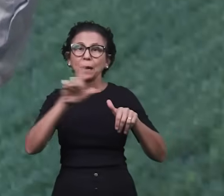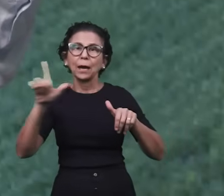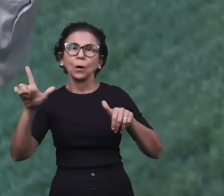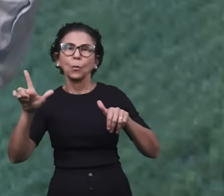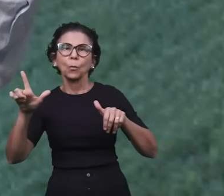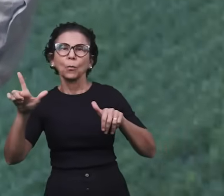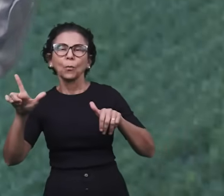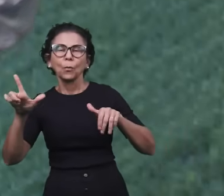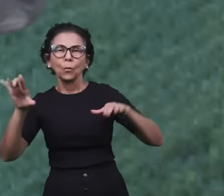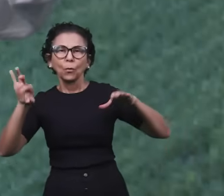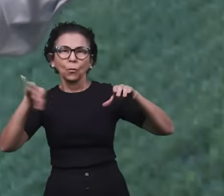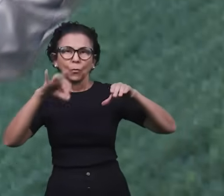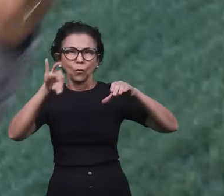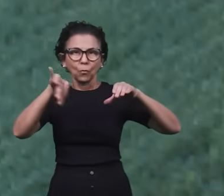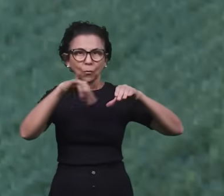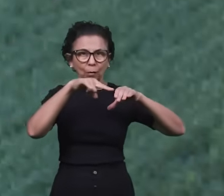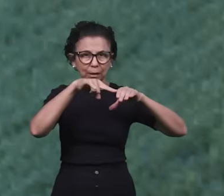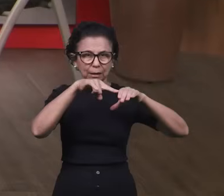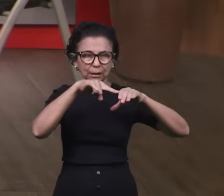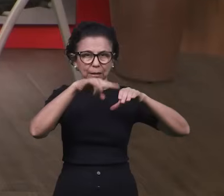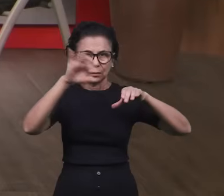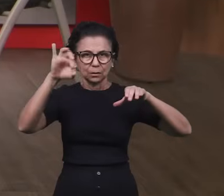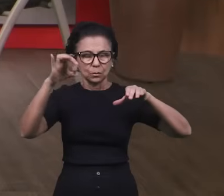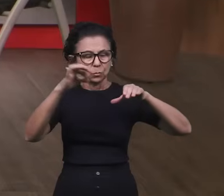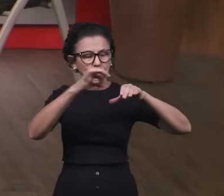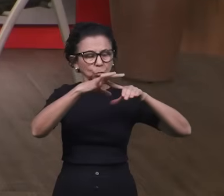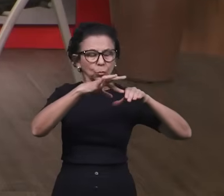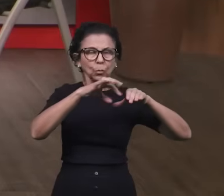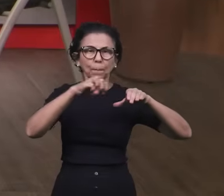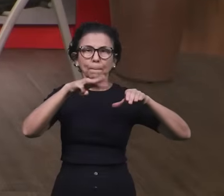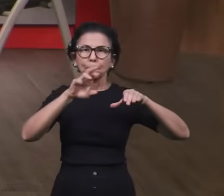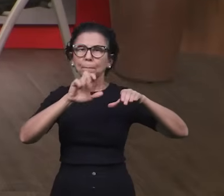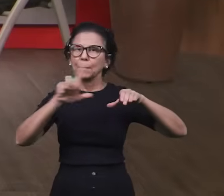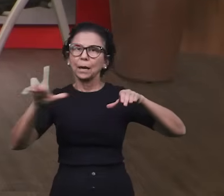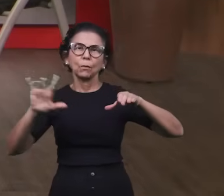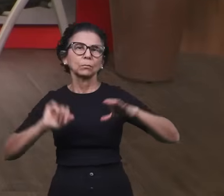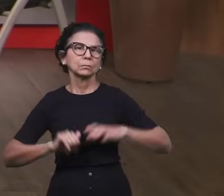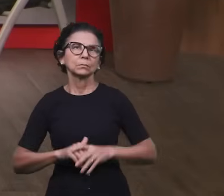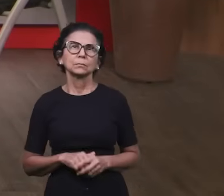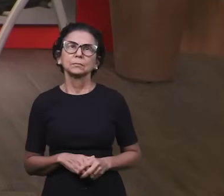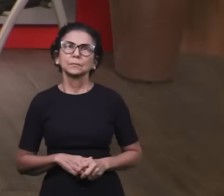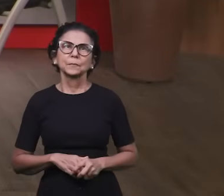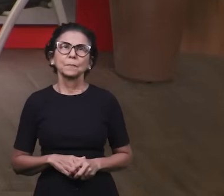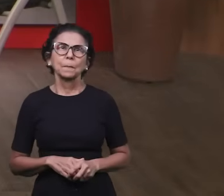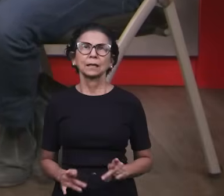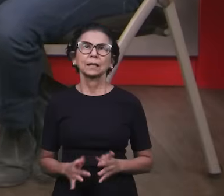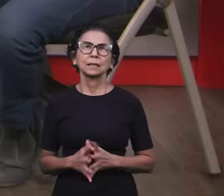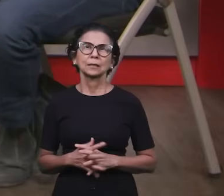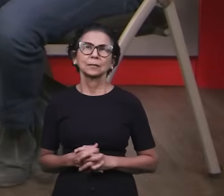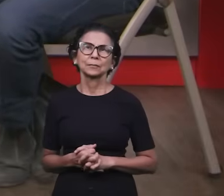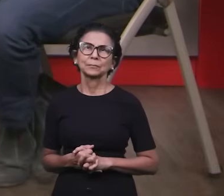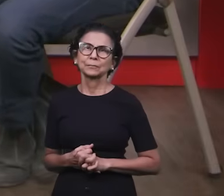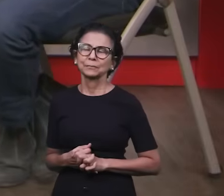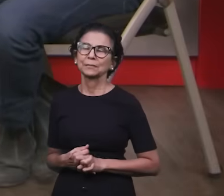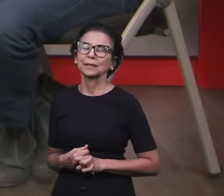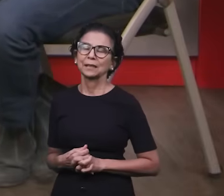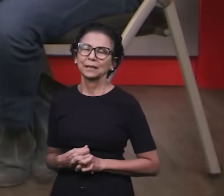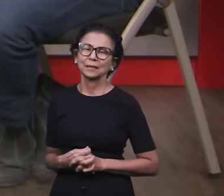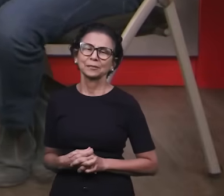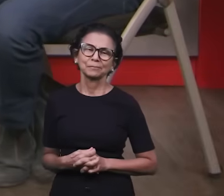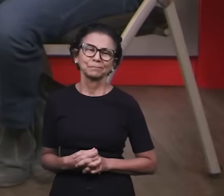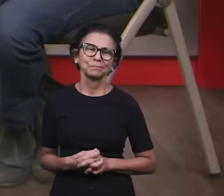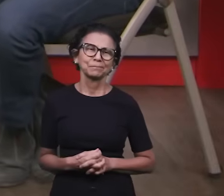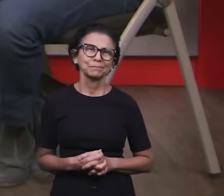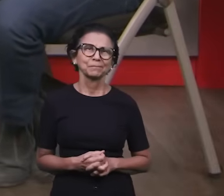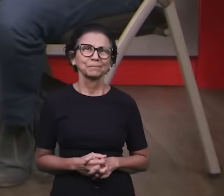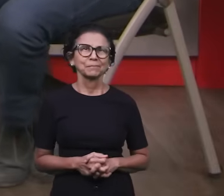1,5 km. Fica lá. Fica por lá. Não morre dentro da colmeia. Que coisa interessante. Daniel, então hoje nós